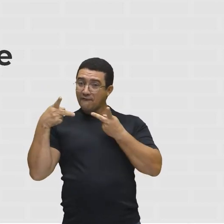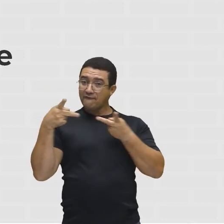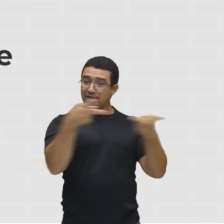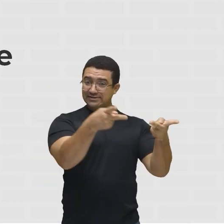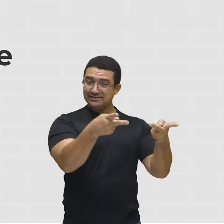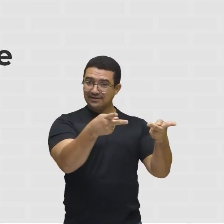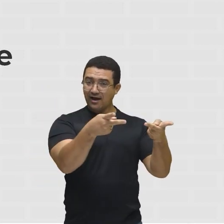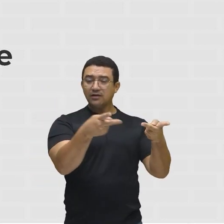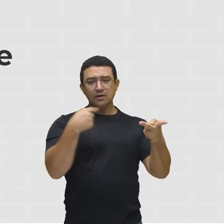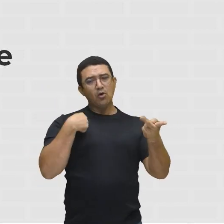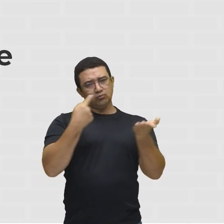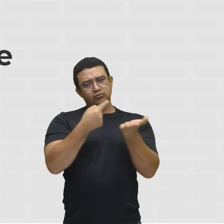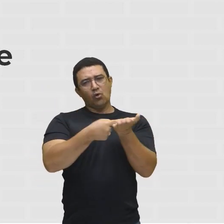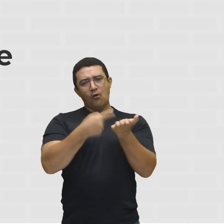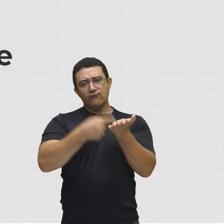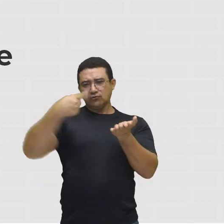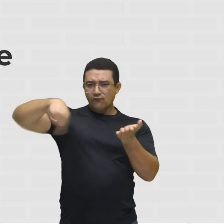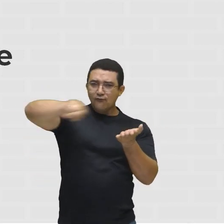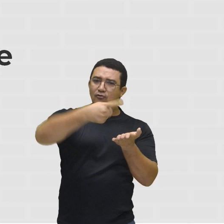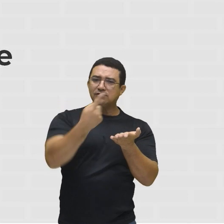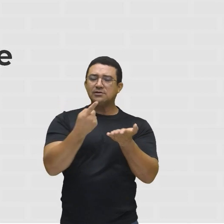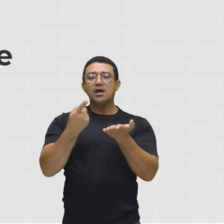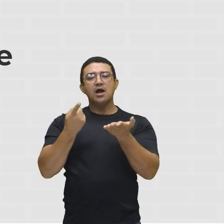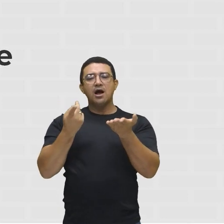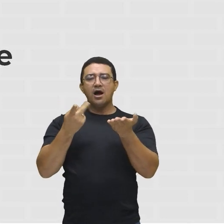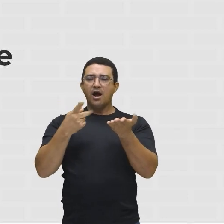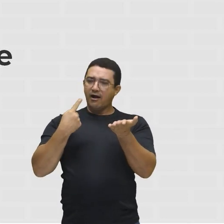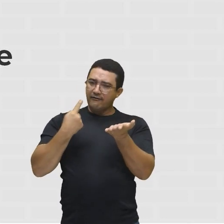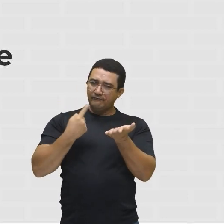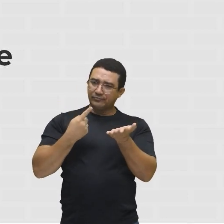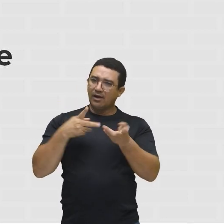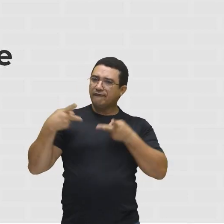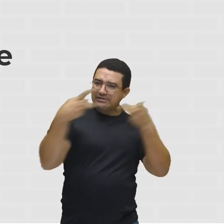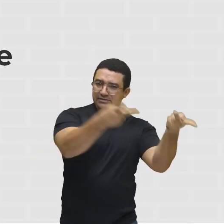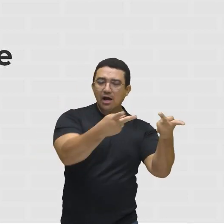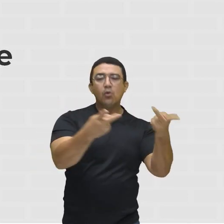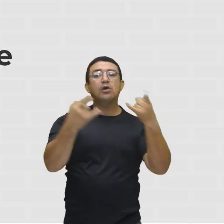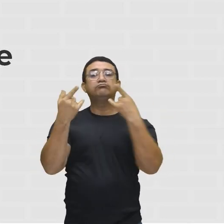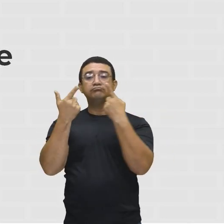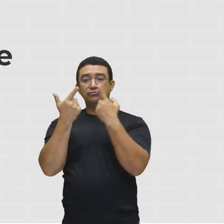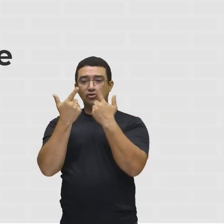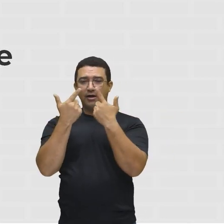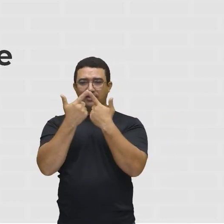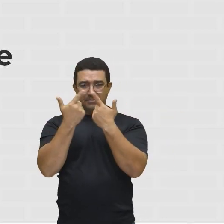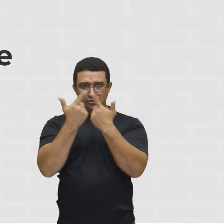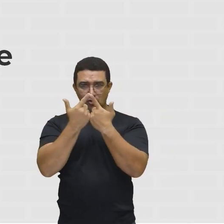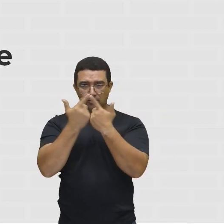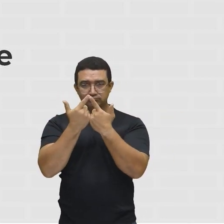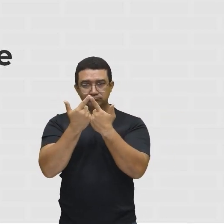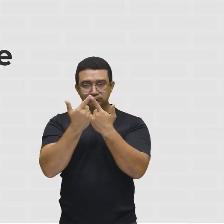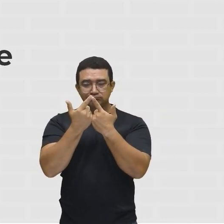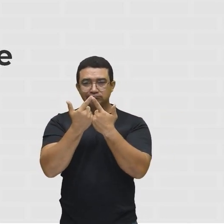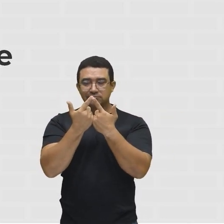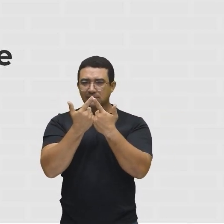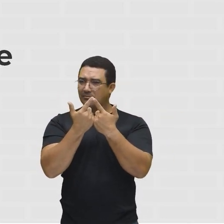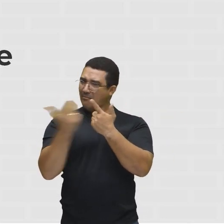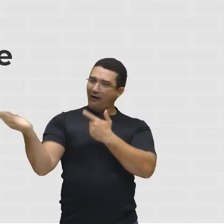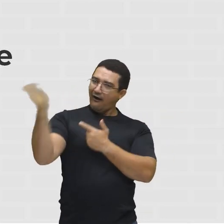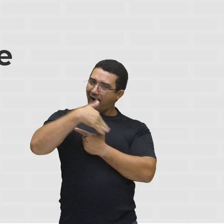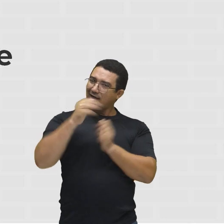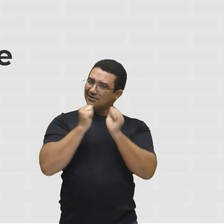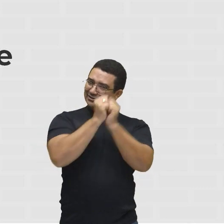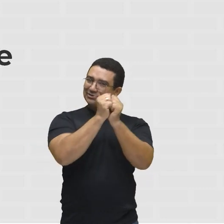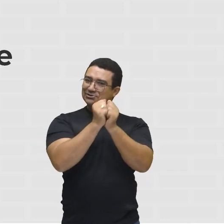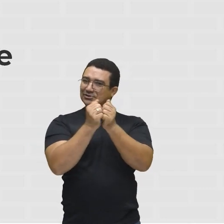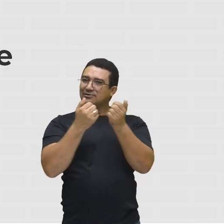convido vocês a visitar o Teatro Amazonas, tá? Vamos fazer uma visita? Eu vou levar